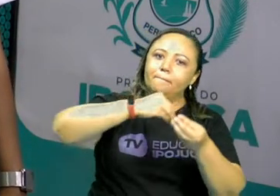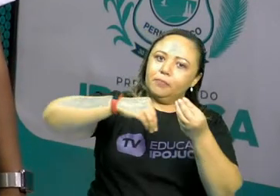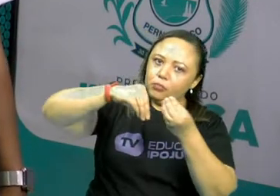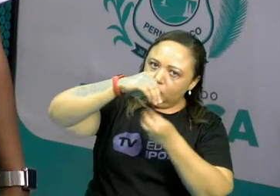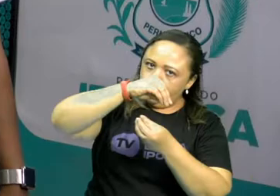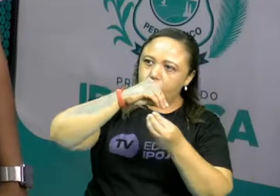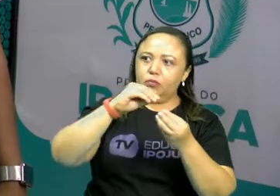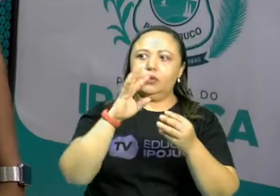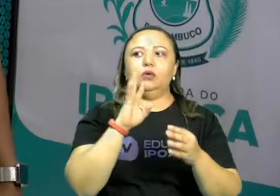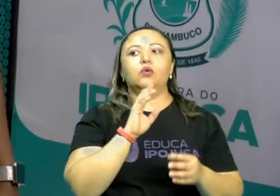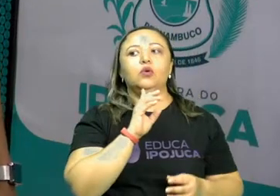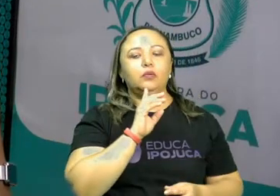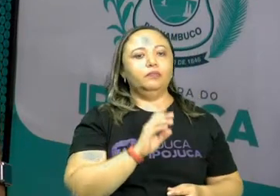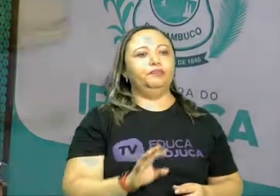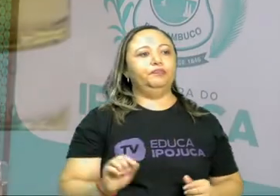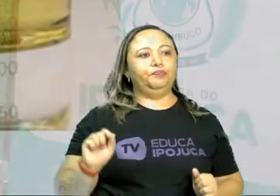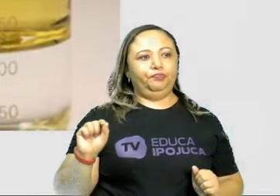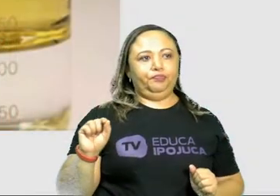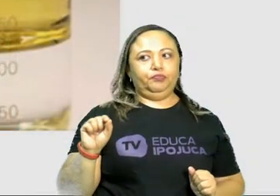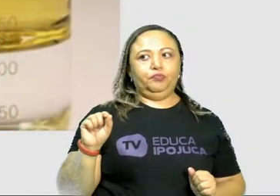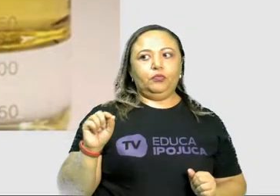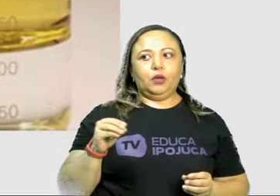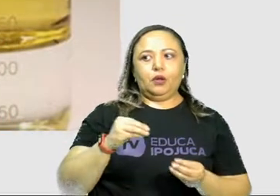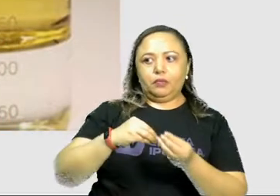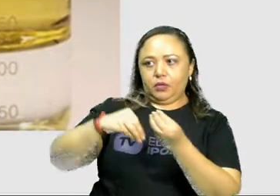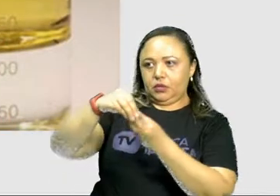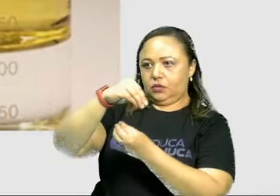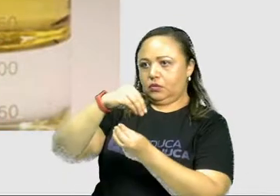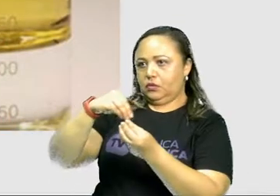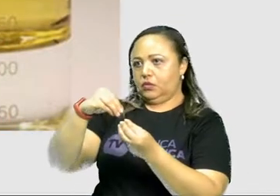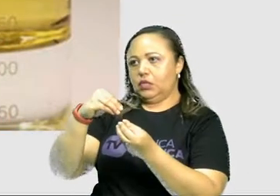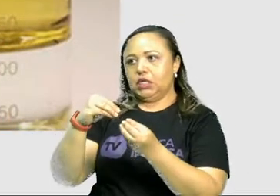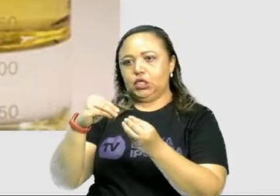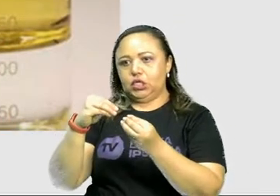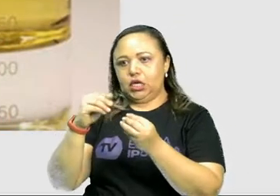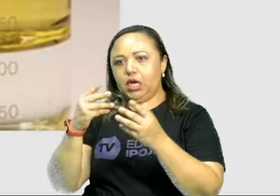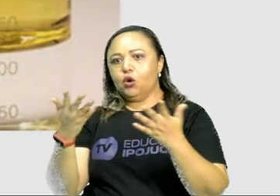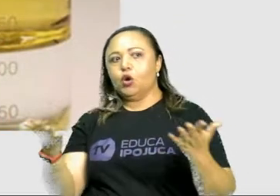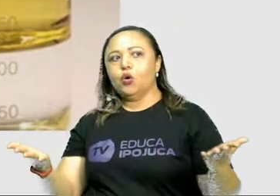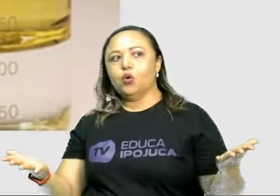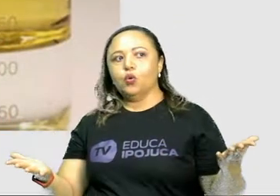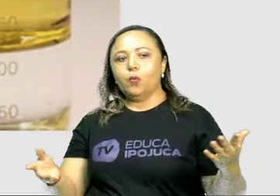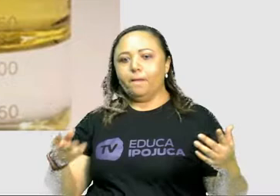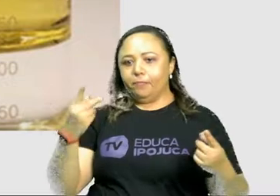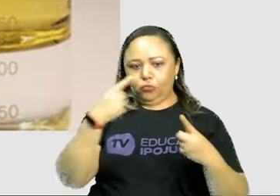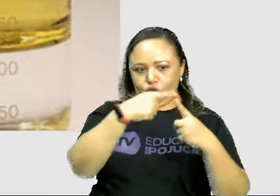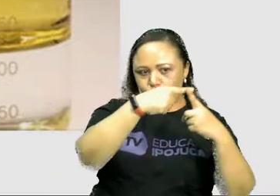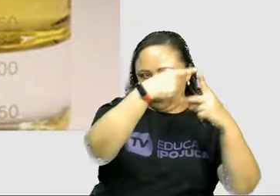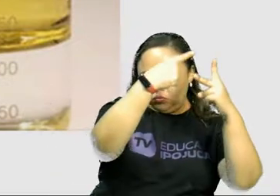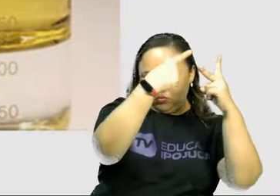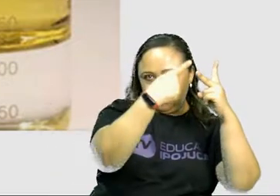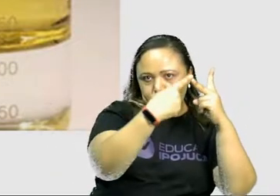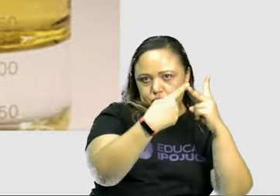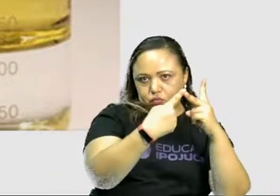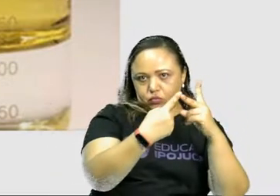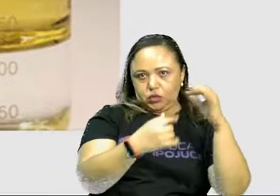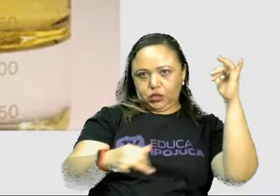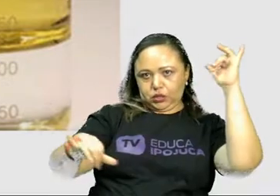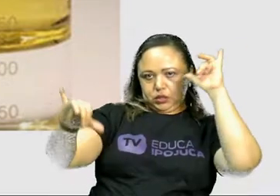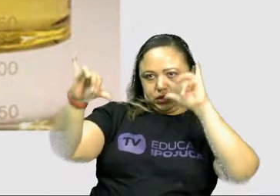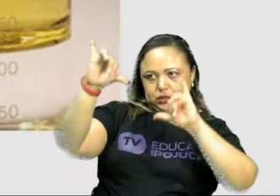mistura. Então, mistura nada mais é quando eu pego